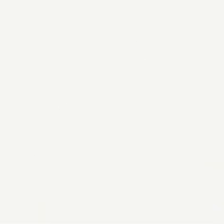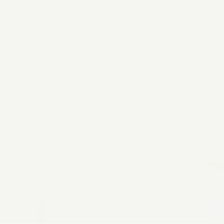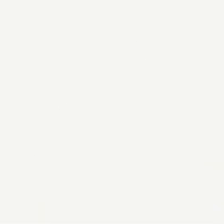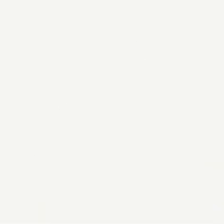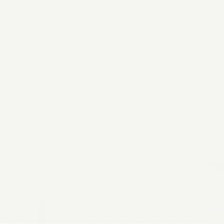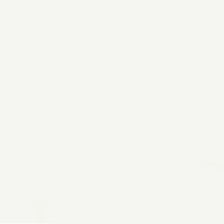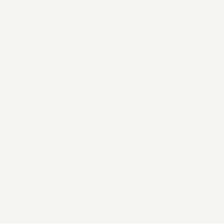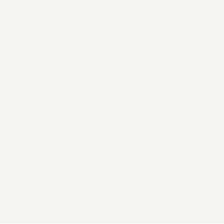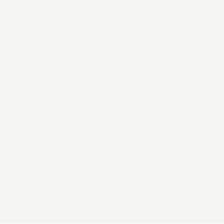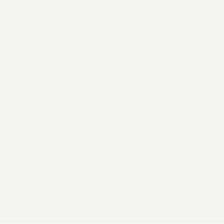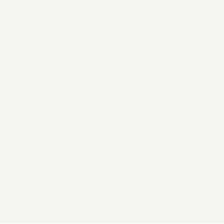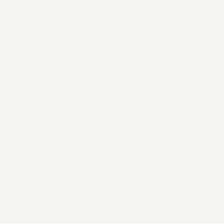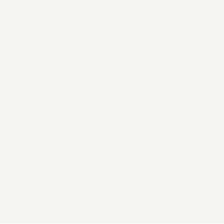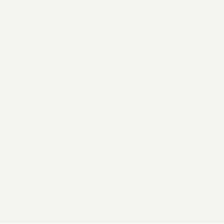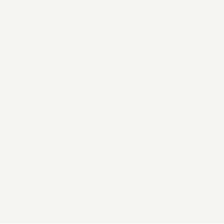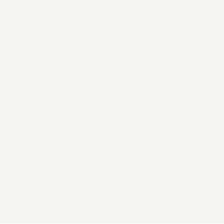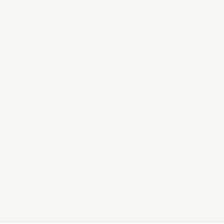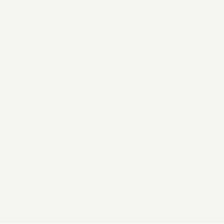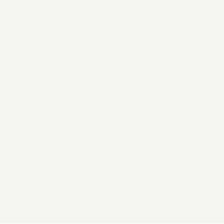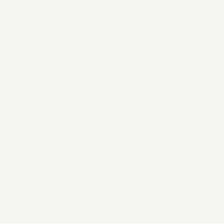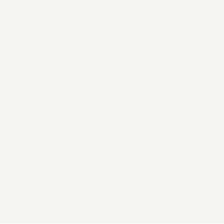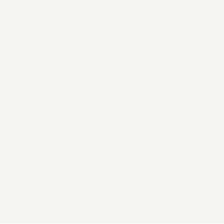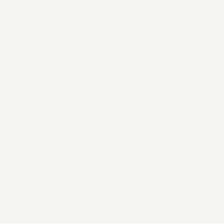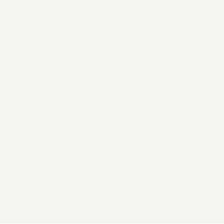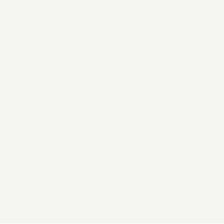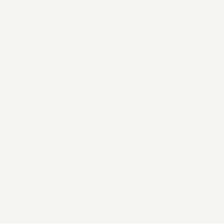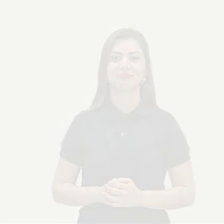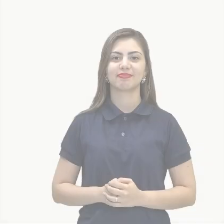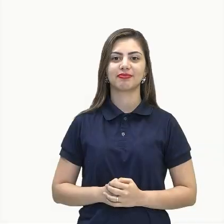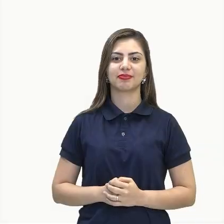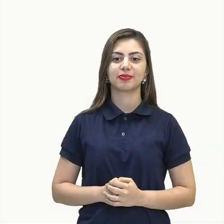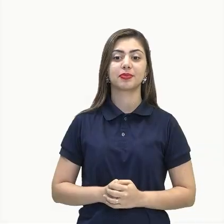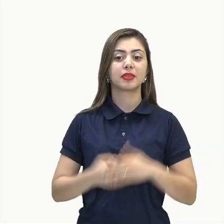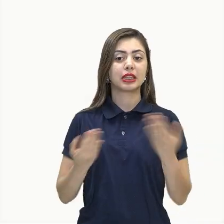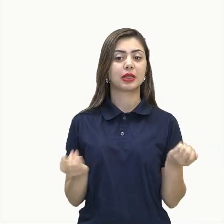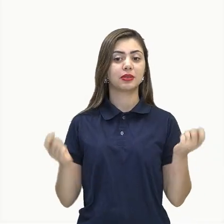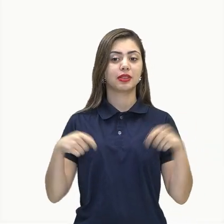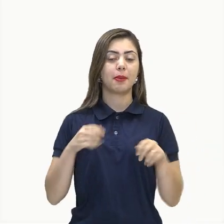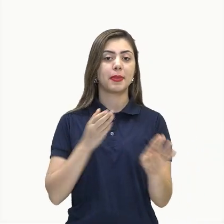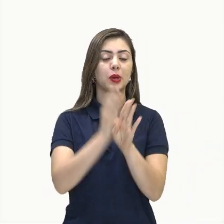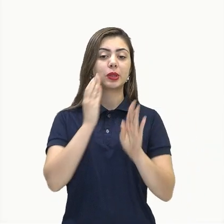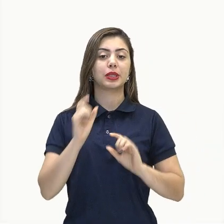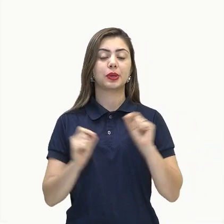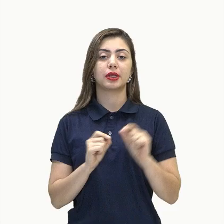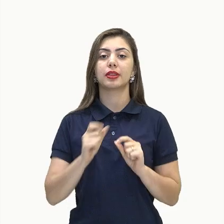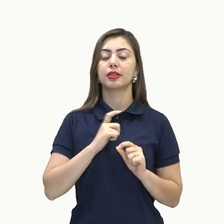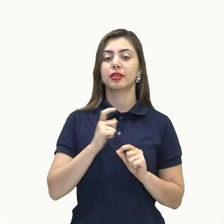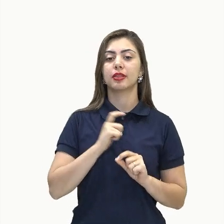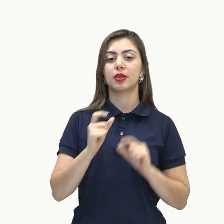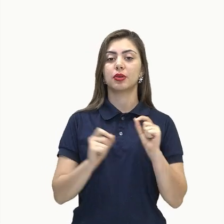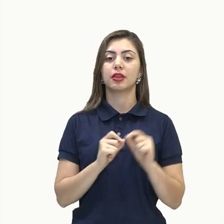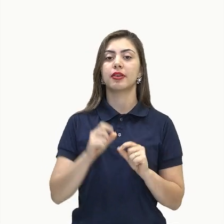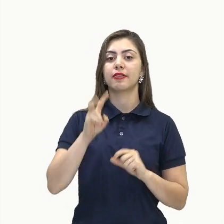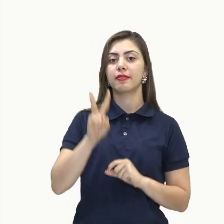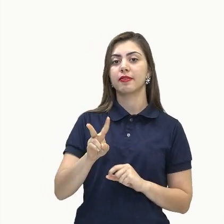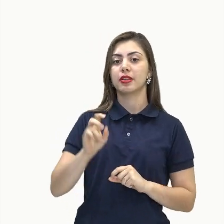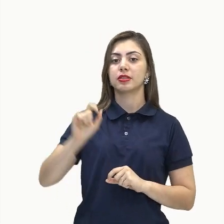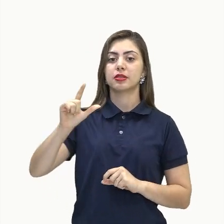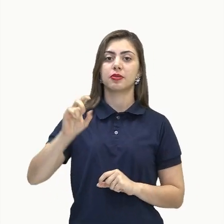que resultou desse cruzamento? Ele identificou, então, indivíduos que apresentavam Vzão,